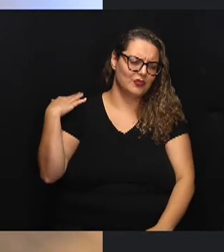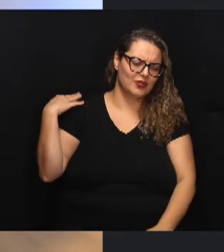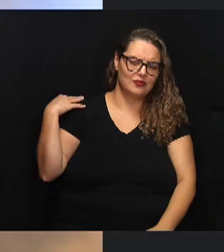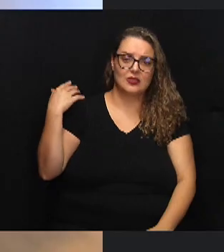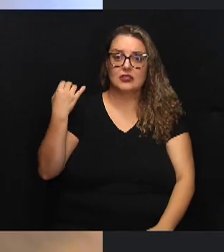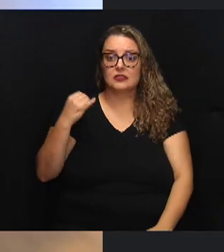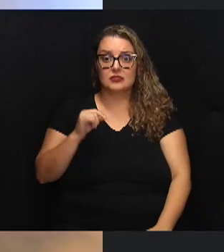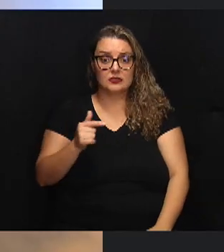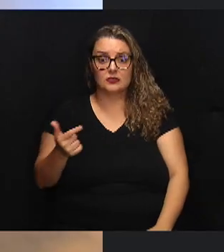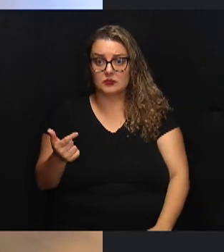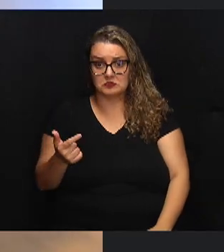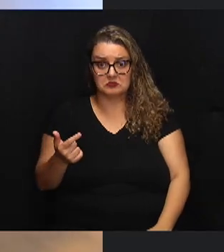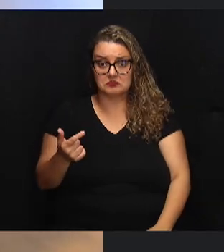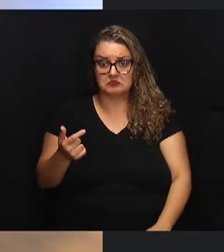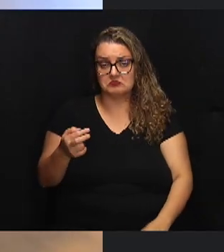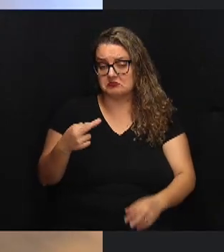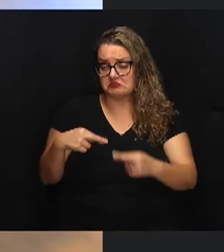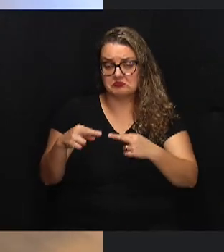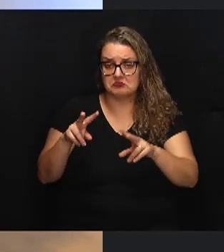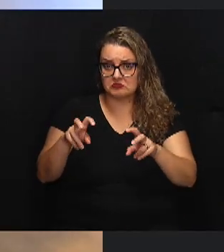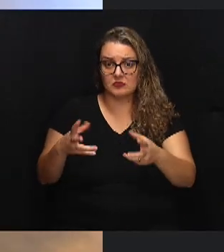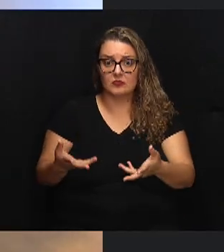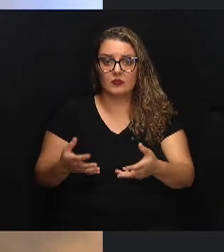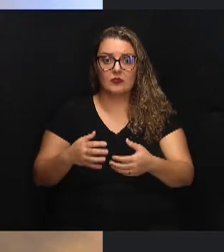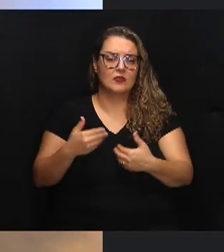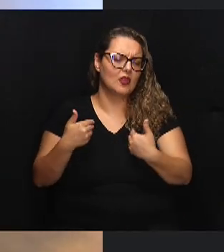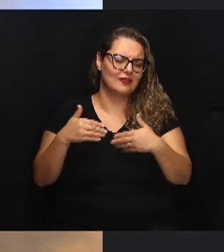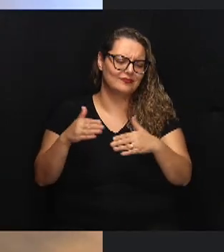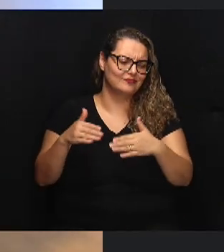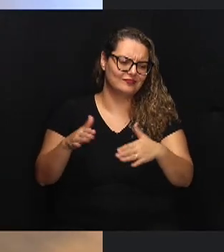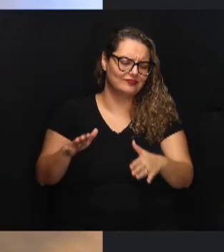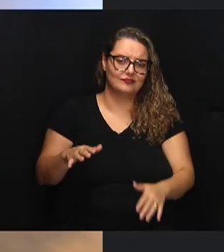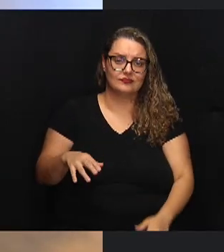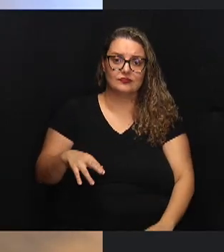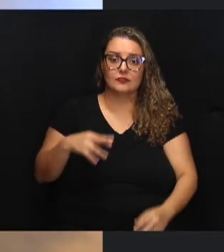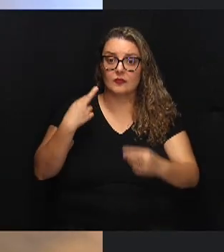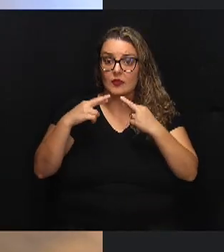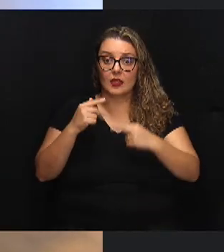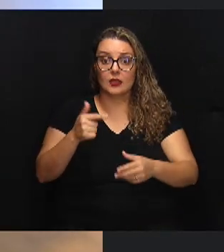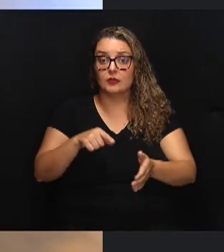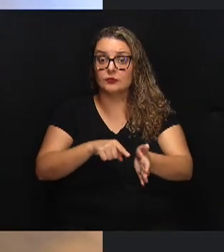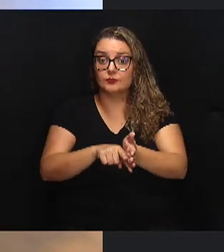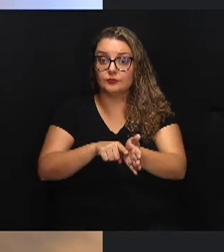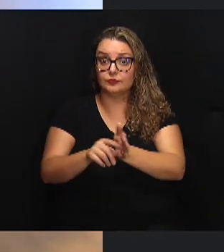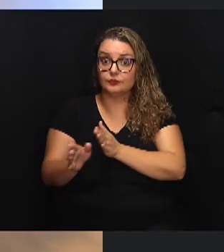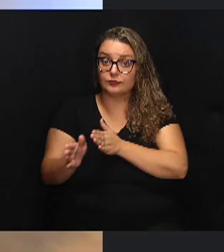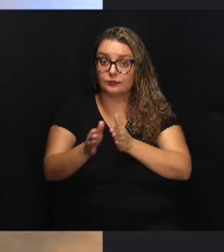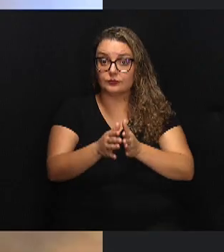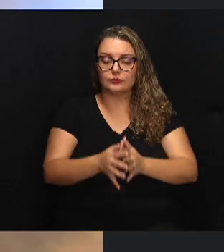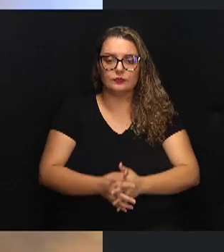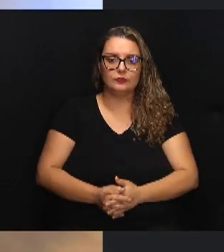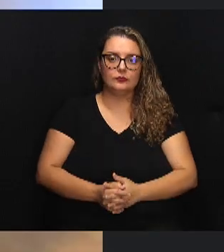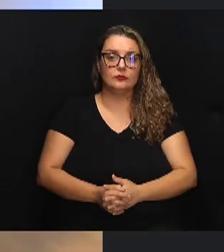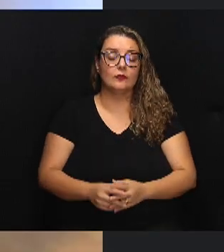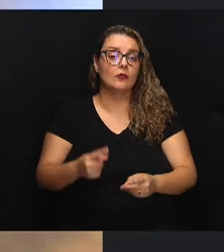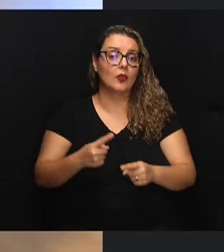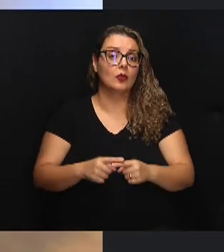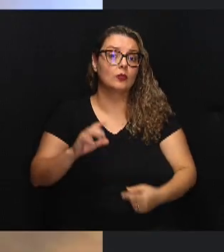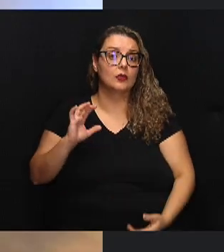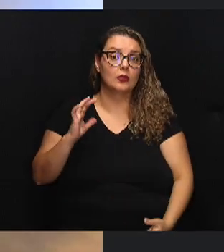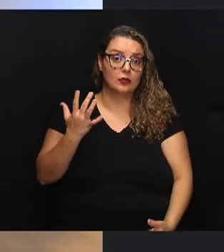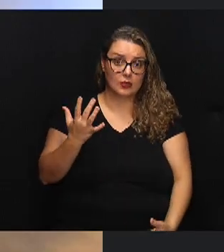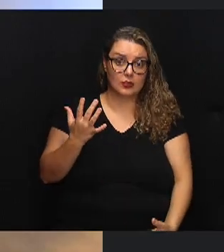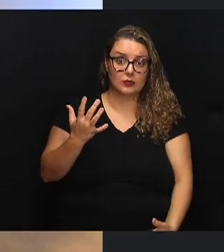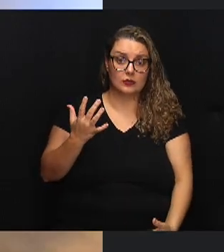uma certa afinidade com o tema, muitas vezes deixa passar essa queixa sem uma investigação direcionada. Por que que isso acontece?